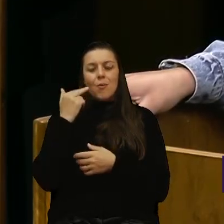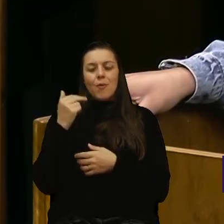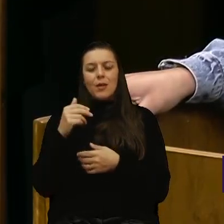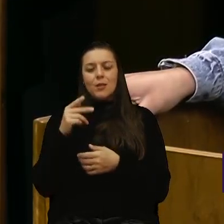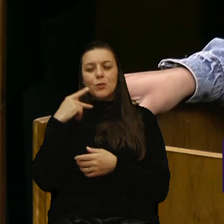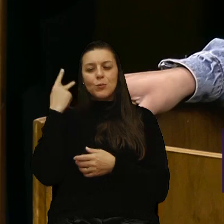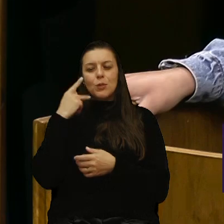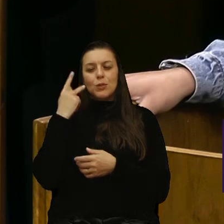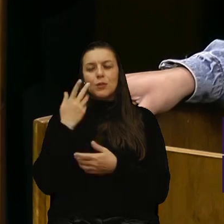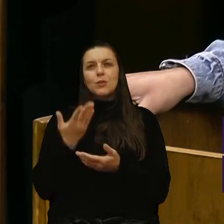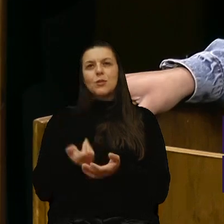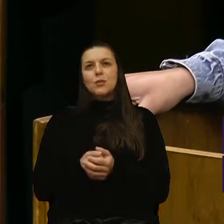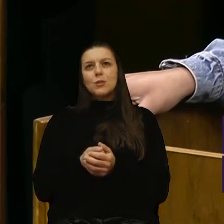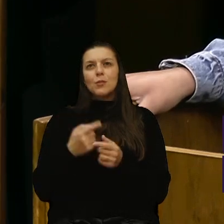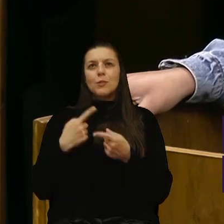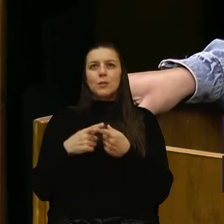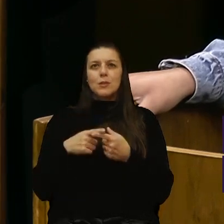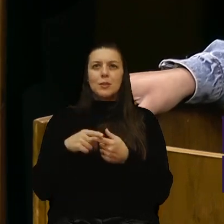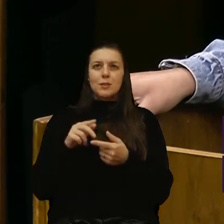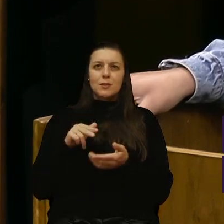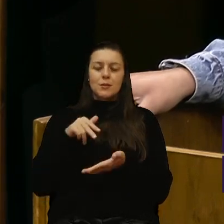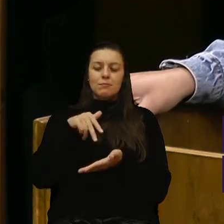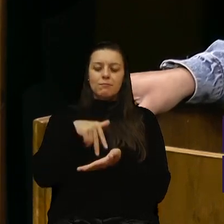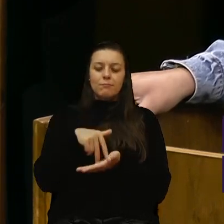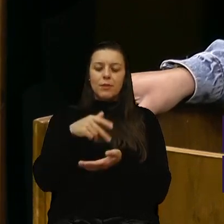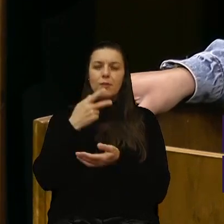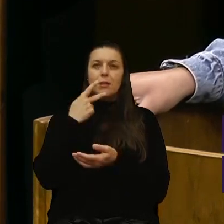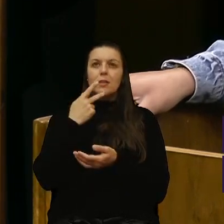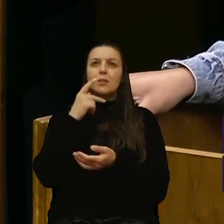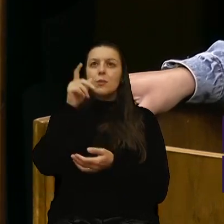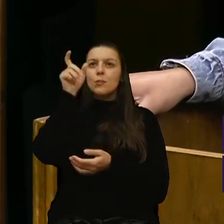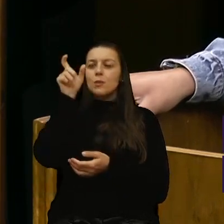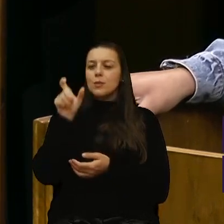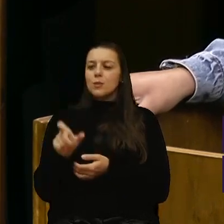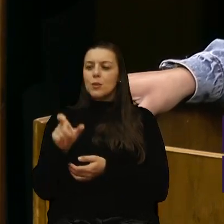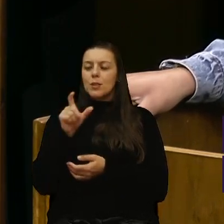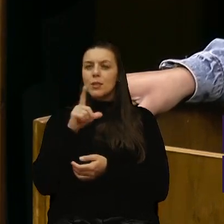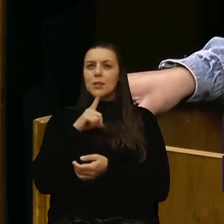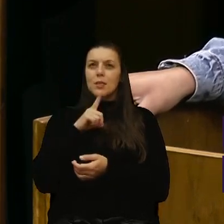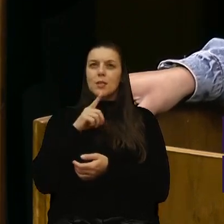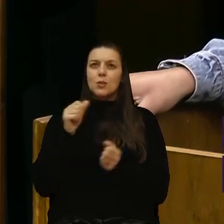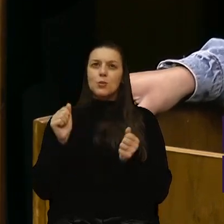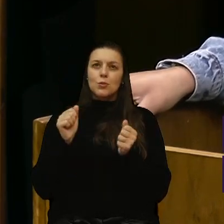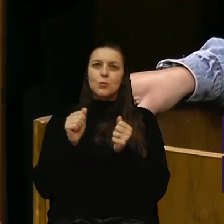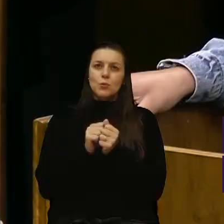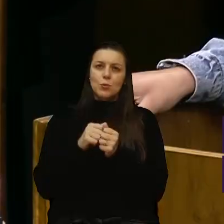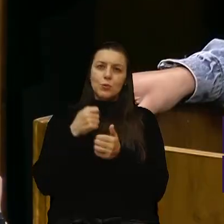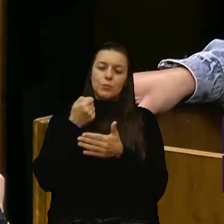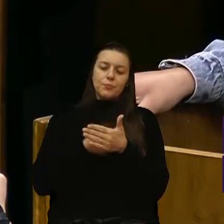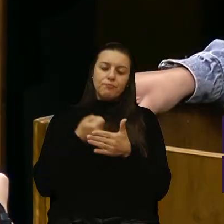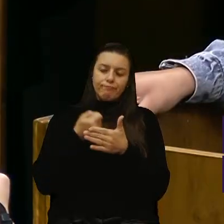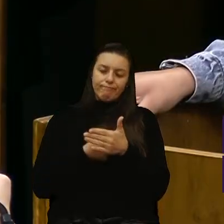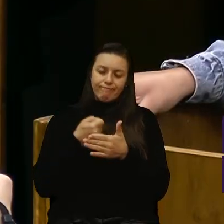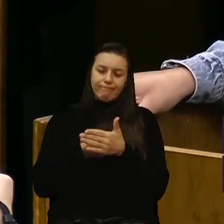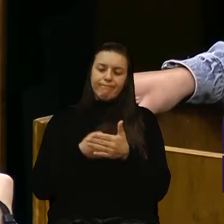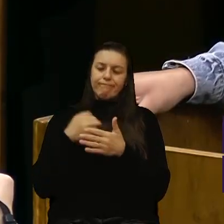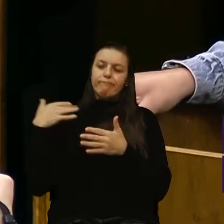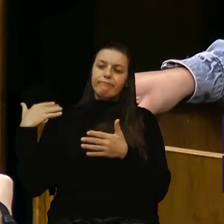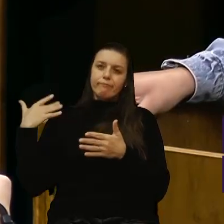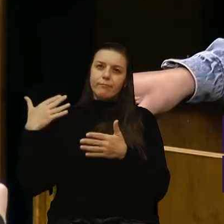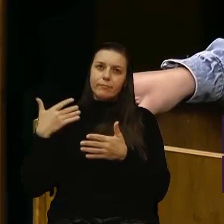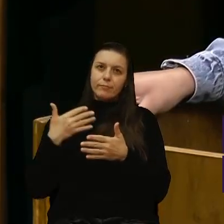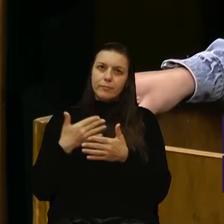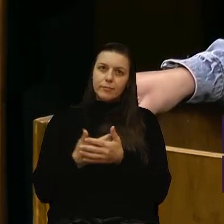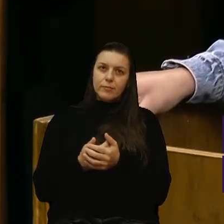político é. Porque aqui estamos falando de uma pessoa que traz, junto com toda a sua luta, com toda a sua